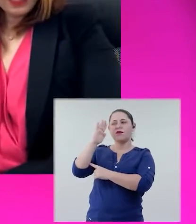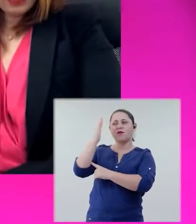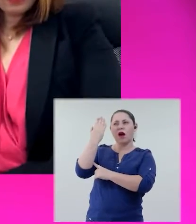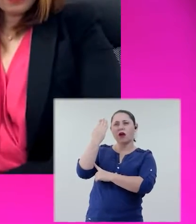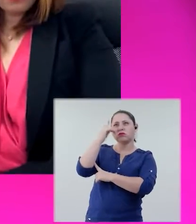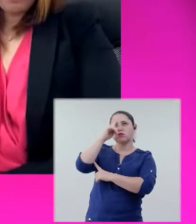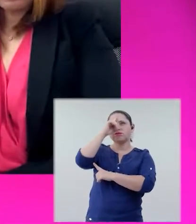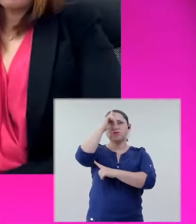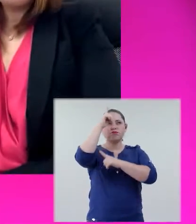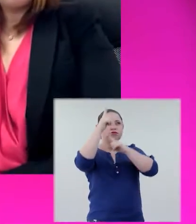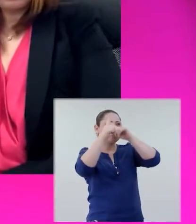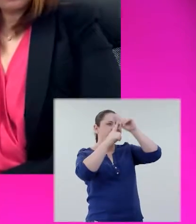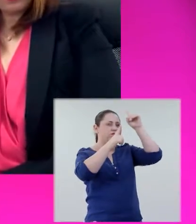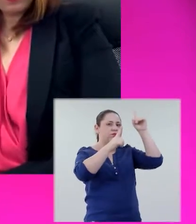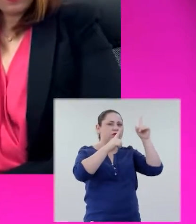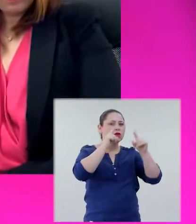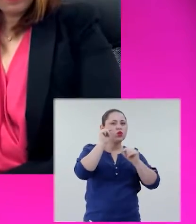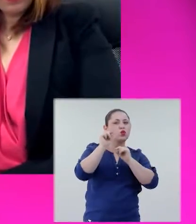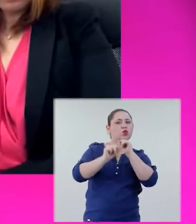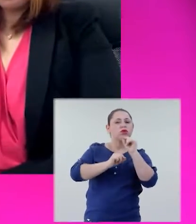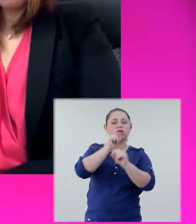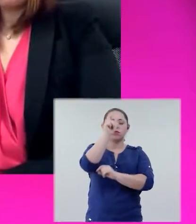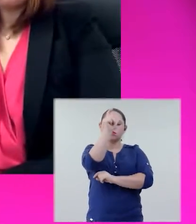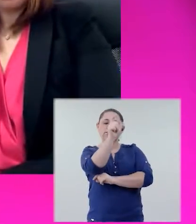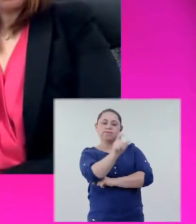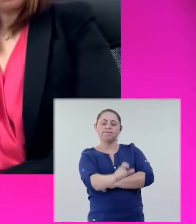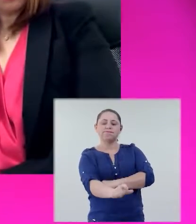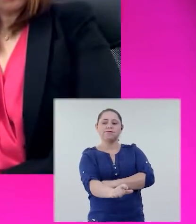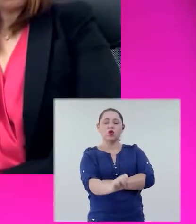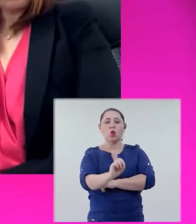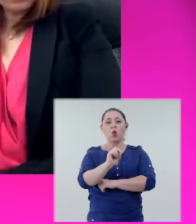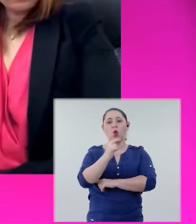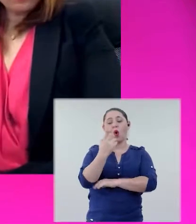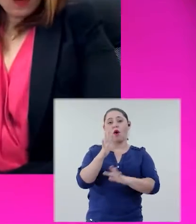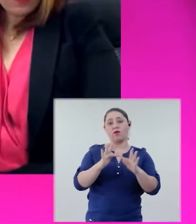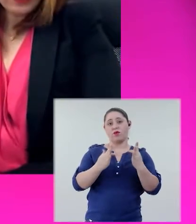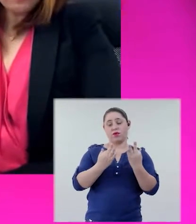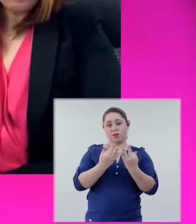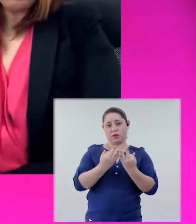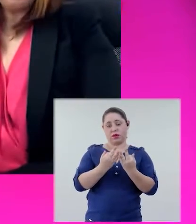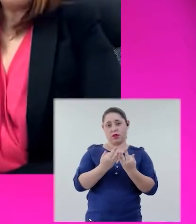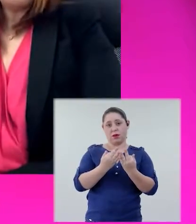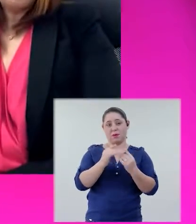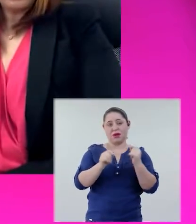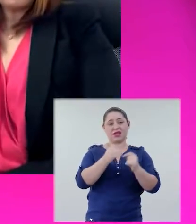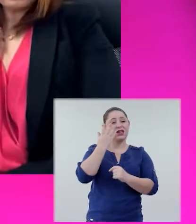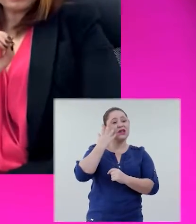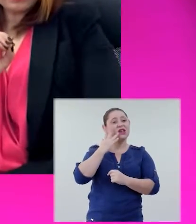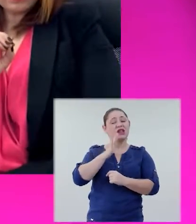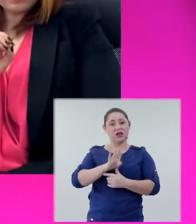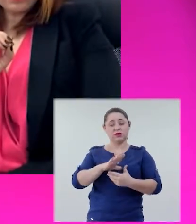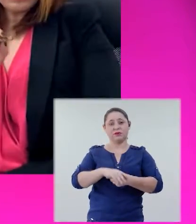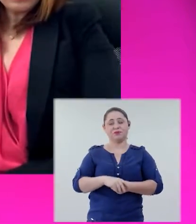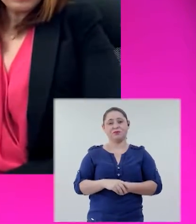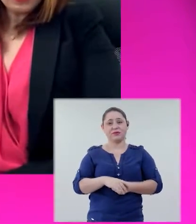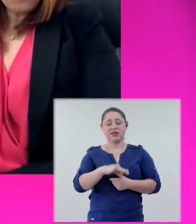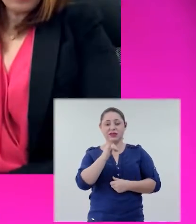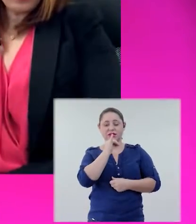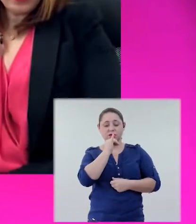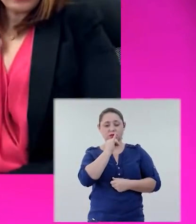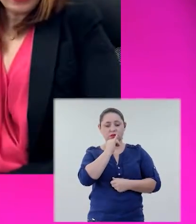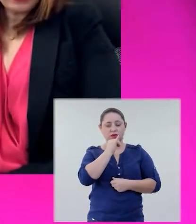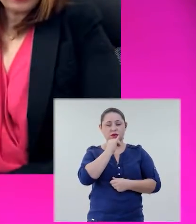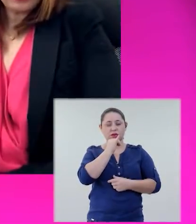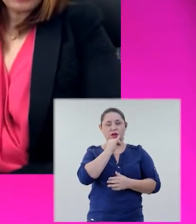falsas ideias e falsas imagens do outro genitor ou de alguém da família para essa criança.